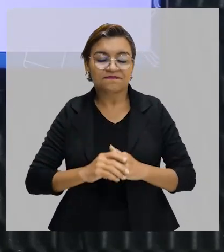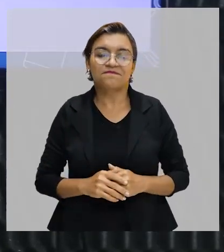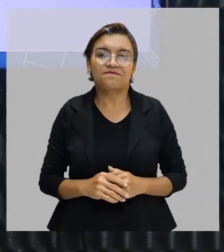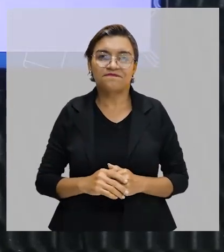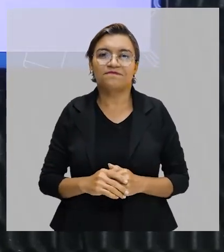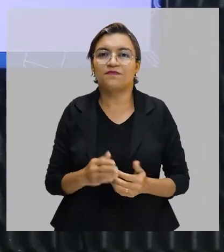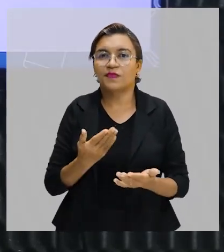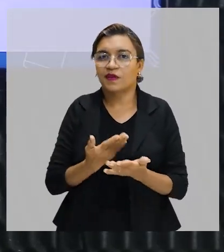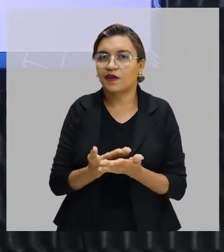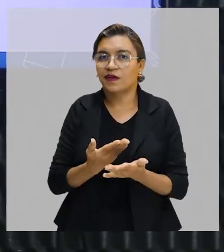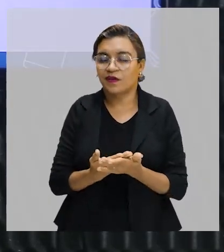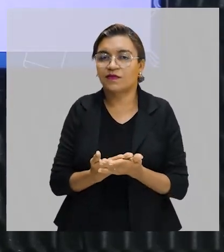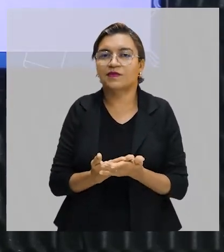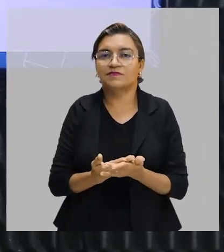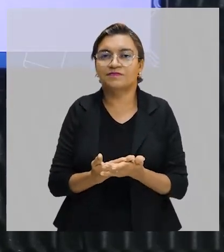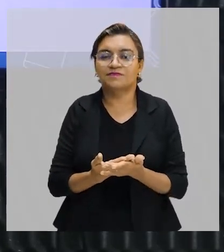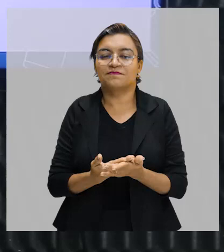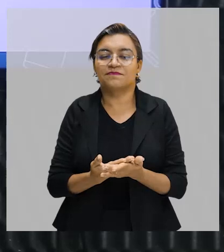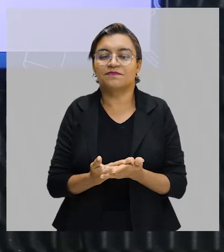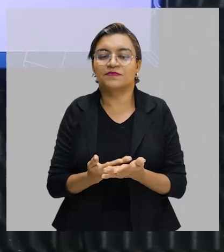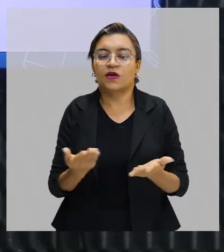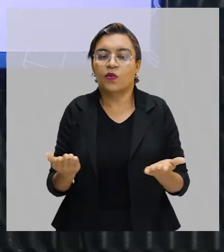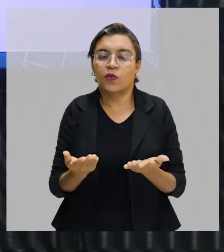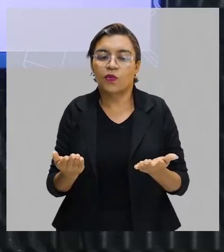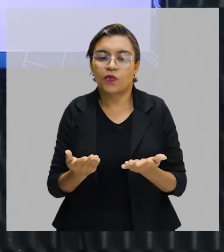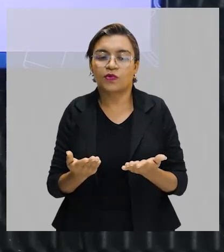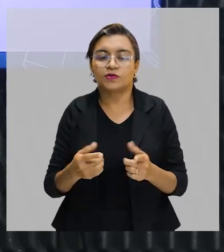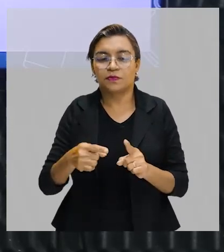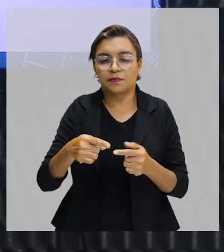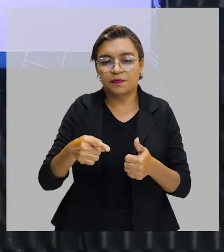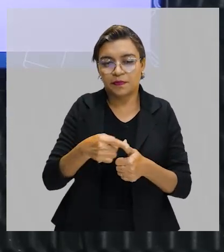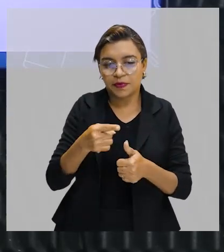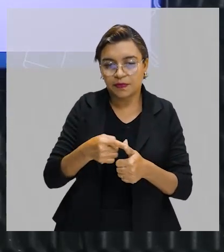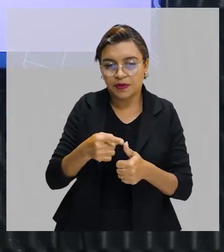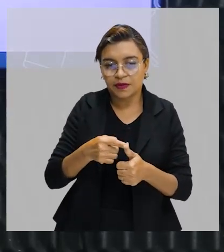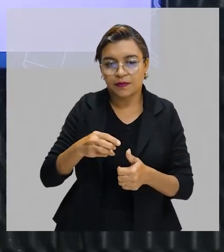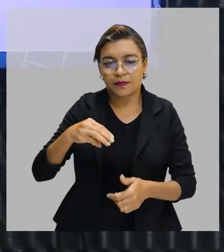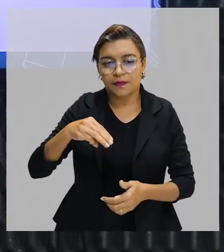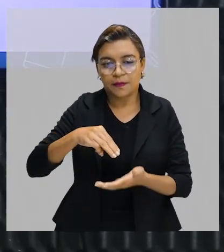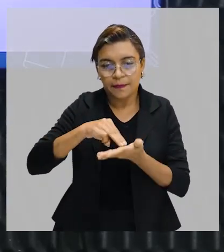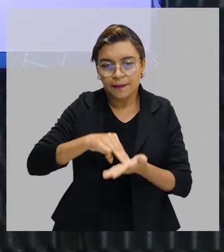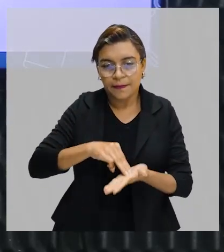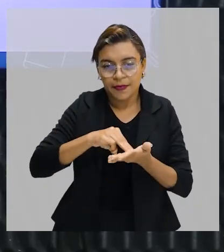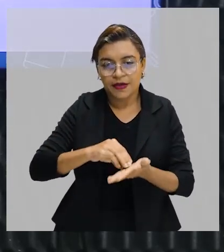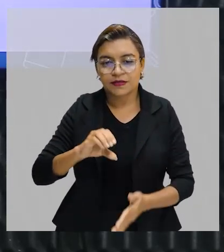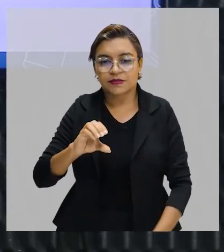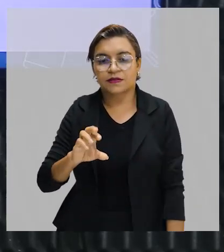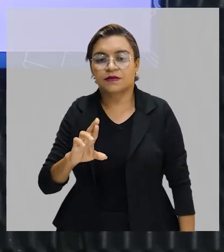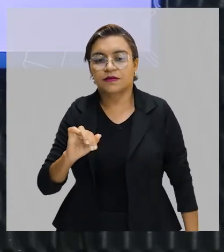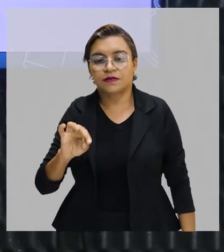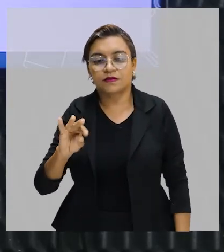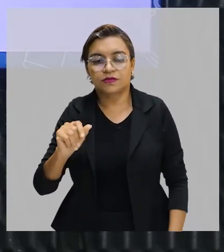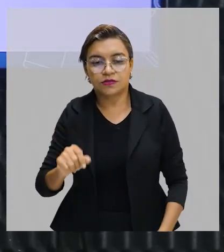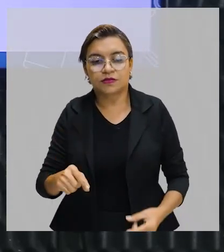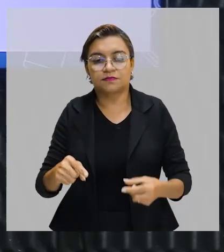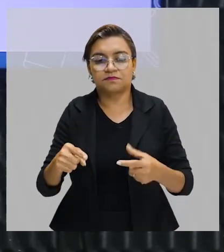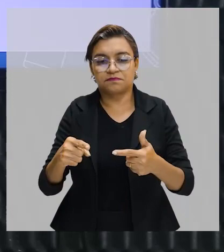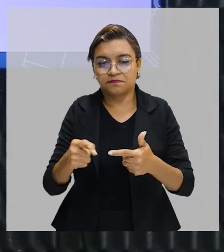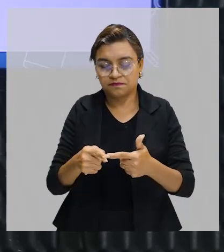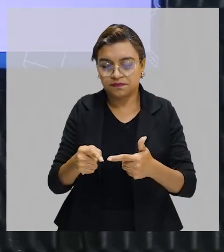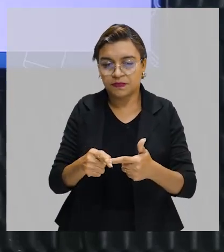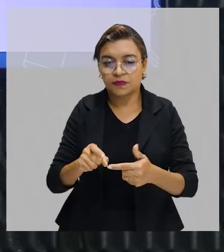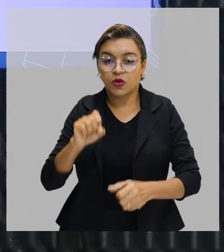lá para a aula de hoje, que foi dividida, né? Primeiro a gente vai falar sobre massa crítica e depois vamos falar sobre as usinas, né, de fissão, como é que